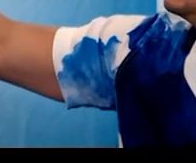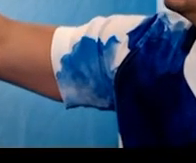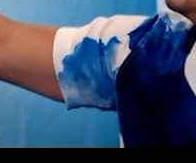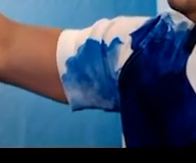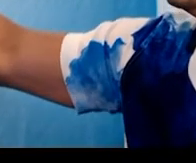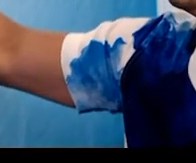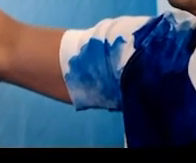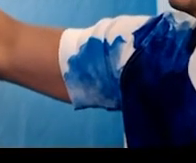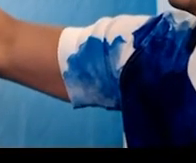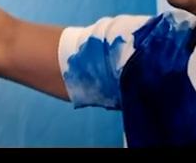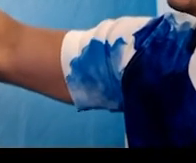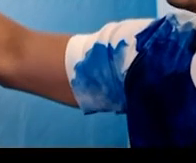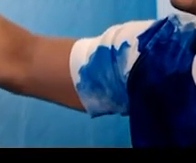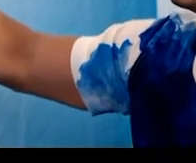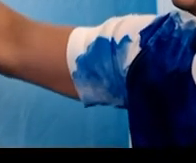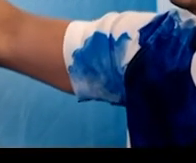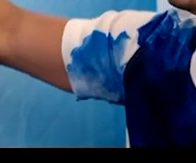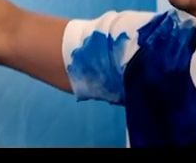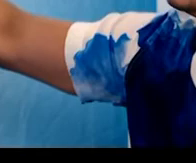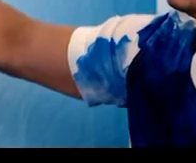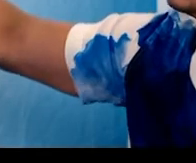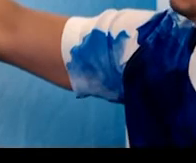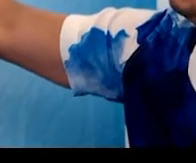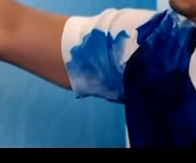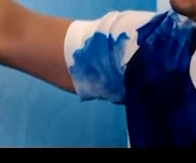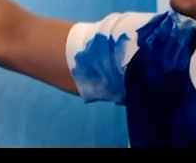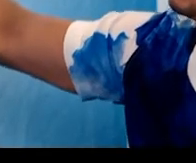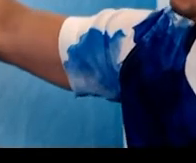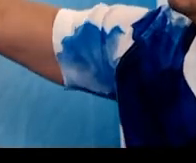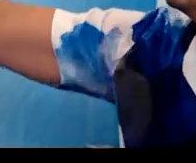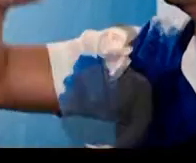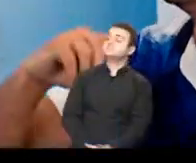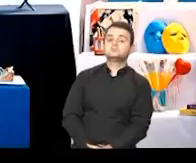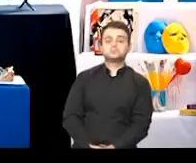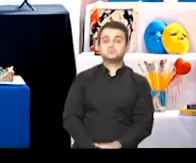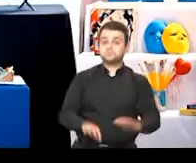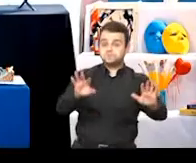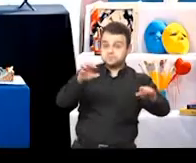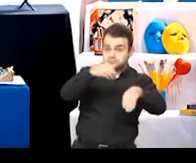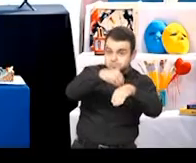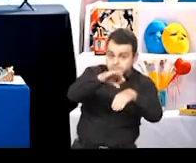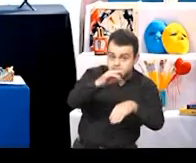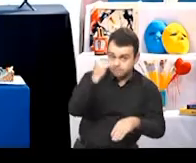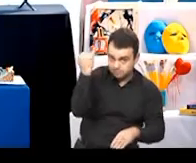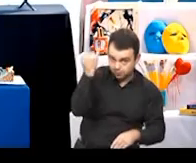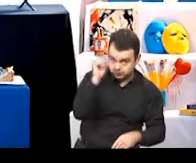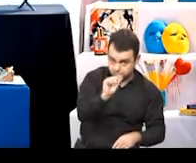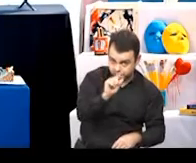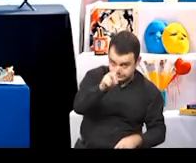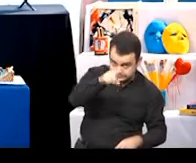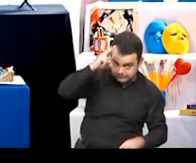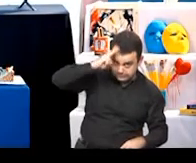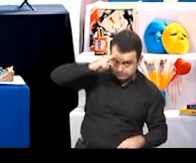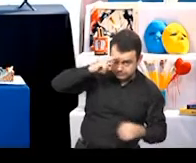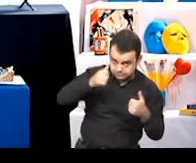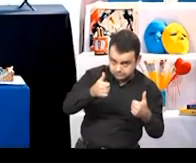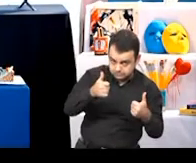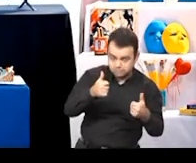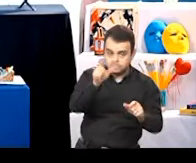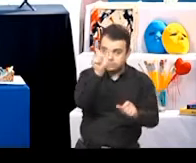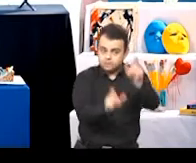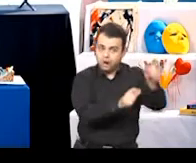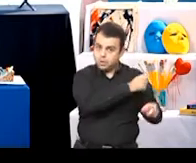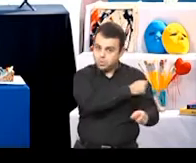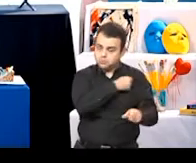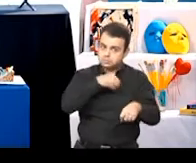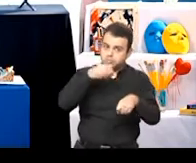forma redonda para traçar direitinho esse sol. Bom, importante lembrar que eu geralmente indico aos meus